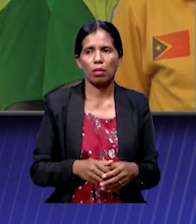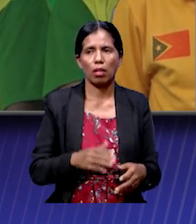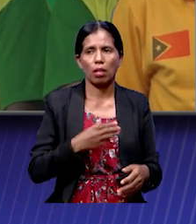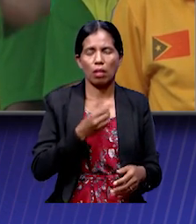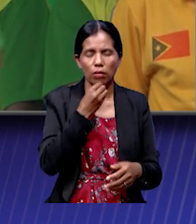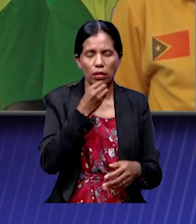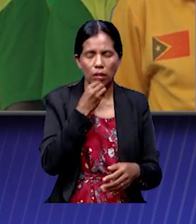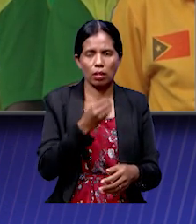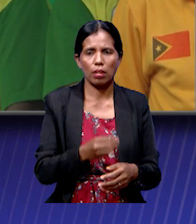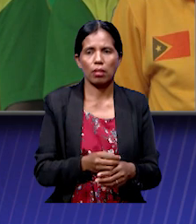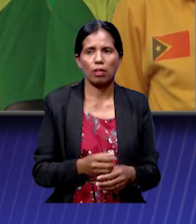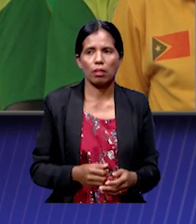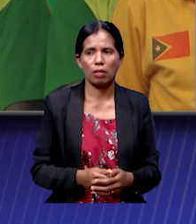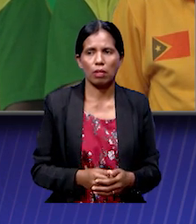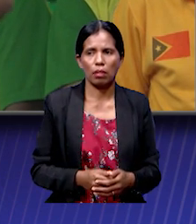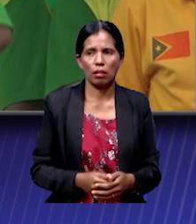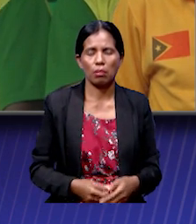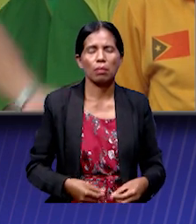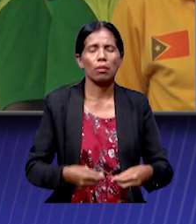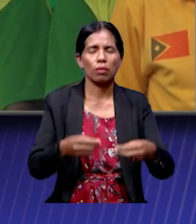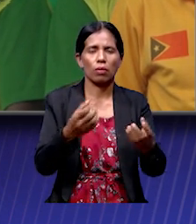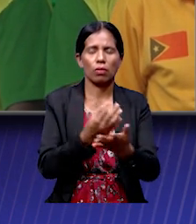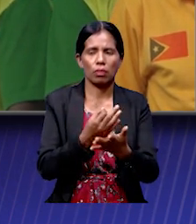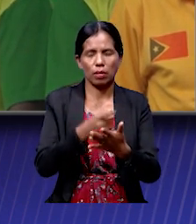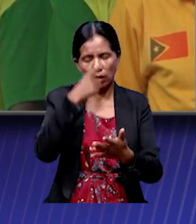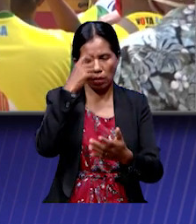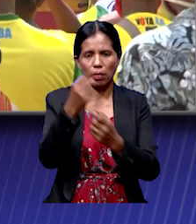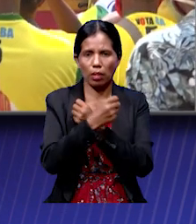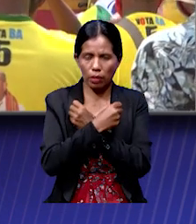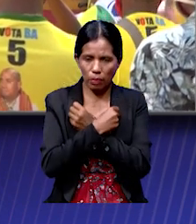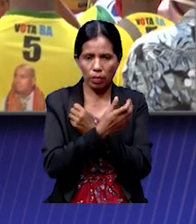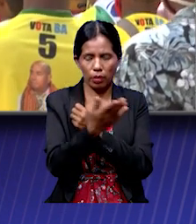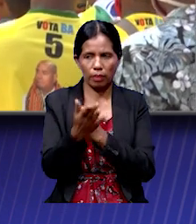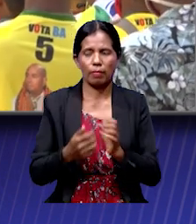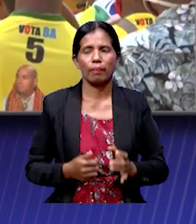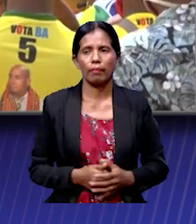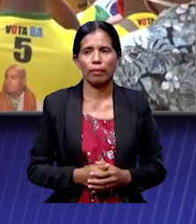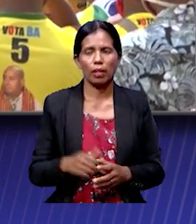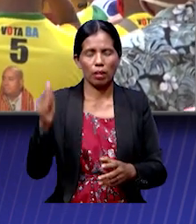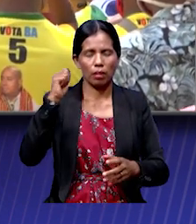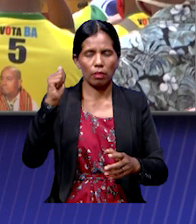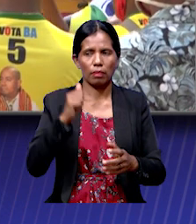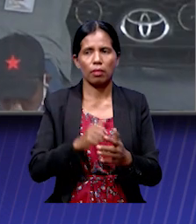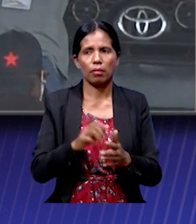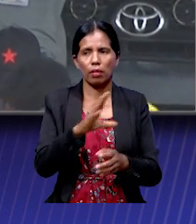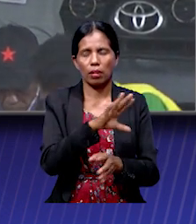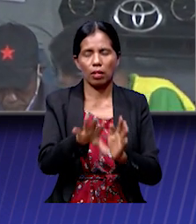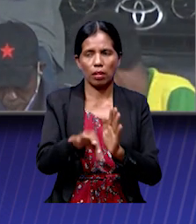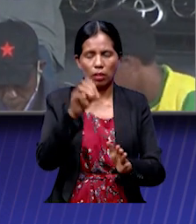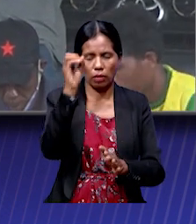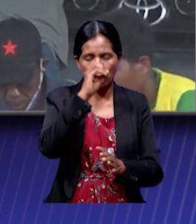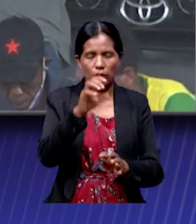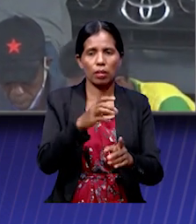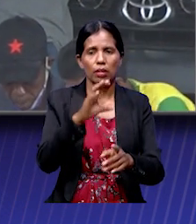biwam thala hotu. Hau sama mai fakar-fakar we. Ne tama hadu mimi. Campanha eleitoral né, retam observação husi